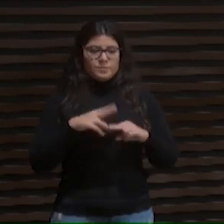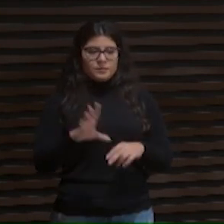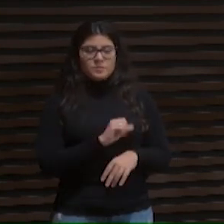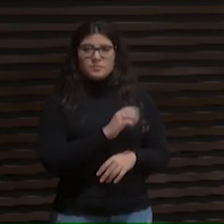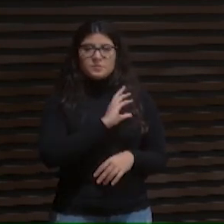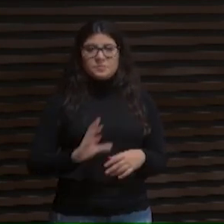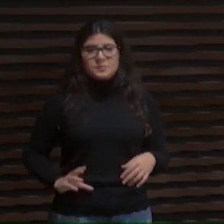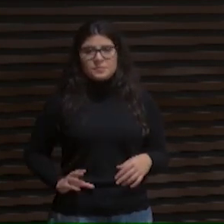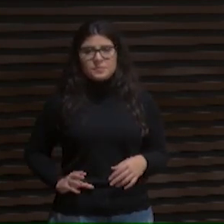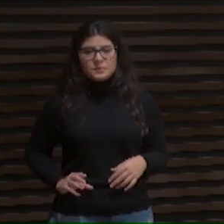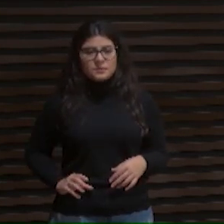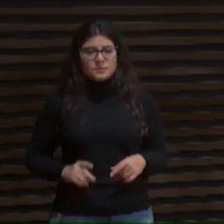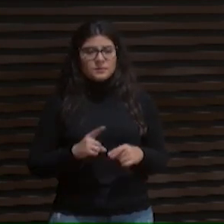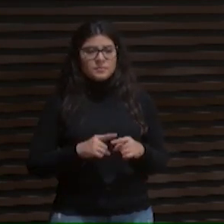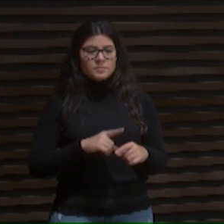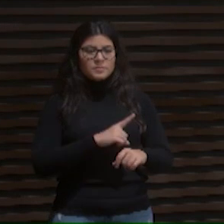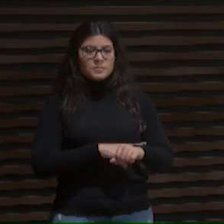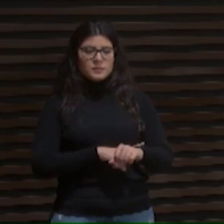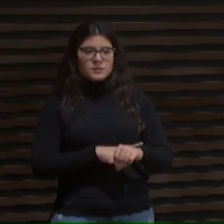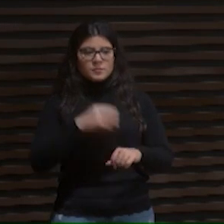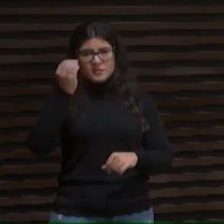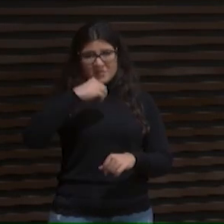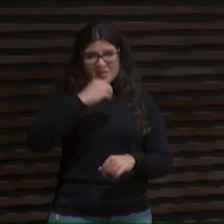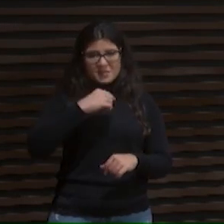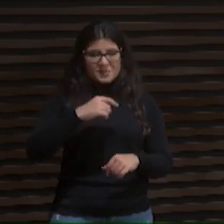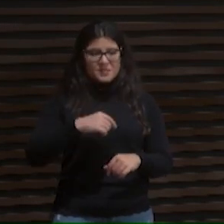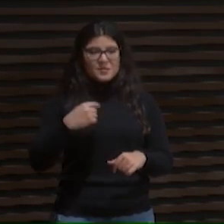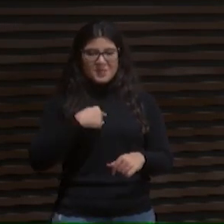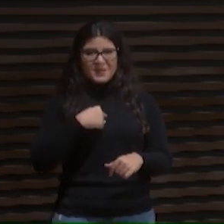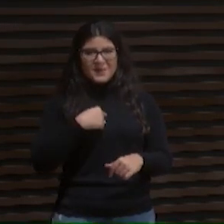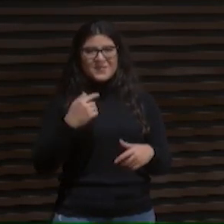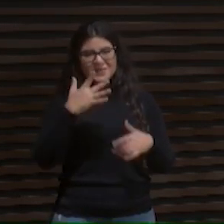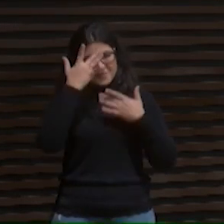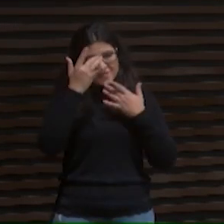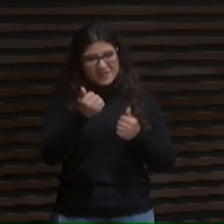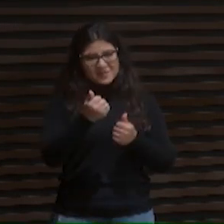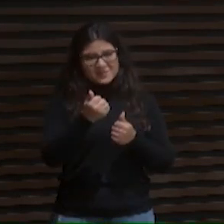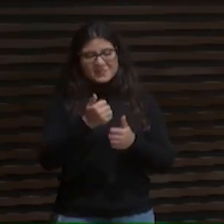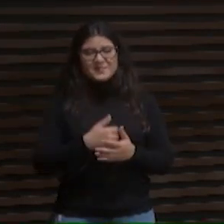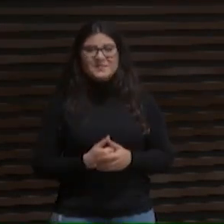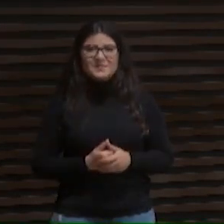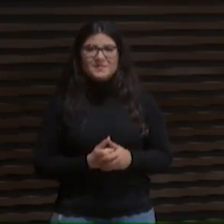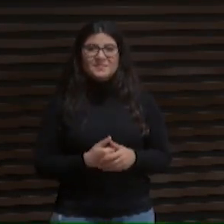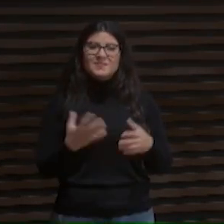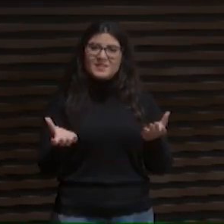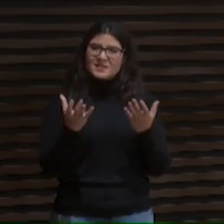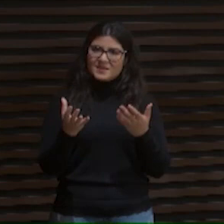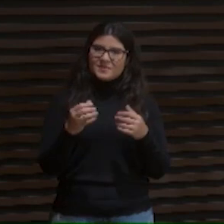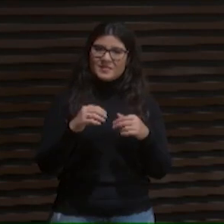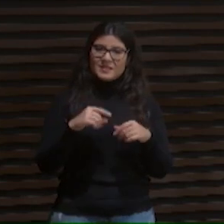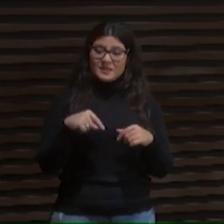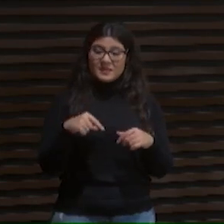de Cristo. Porque quando sou fraco, então é que sou forte. Quer ver aqui, nós estamos